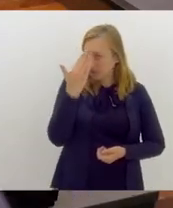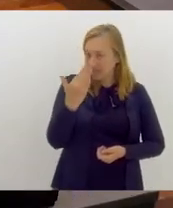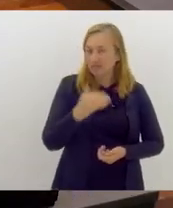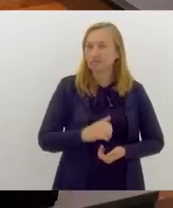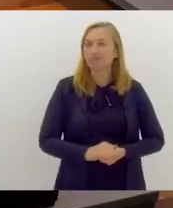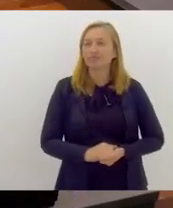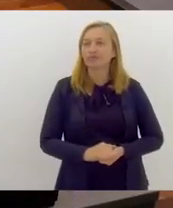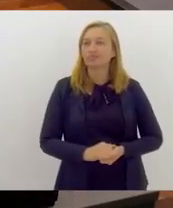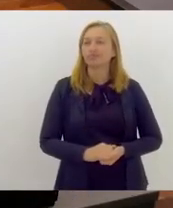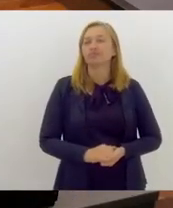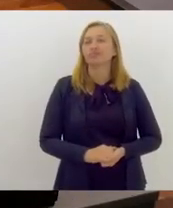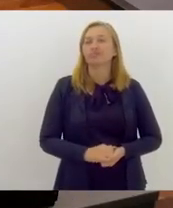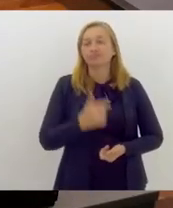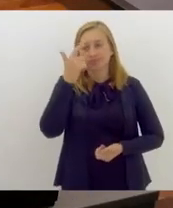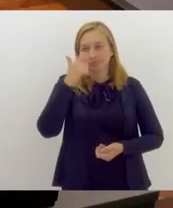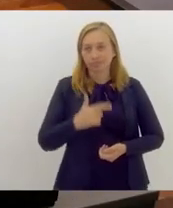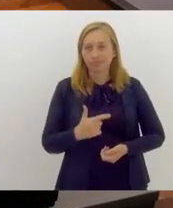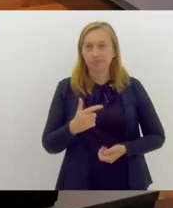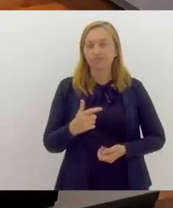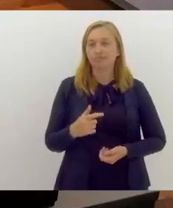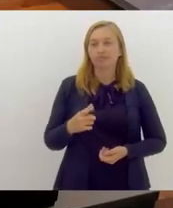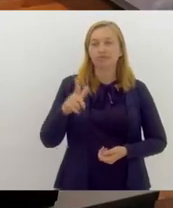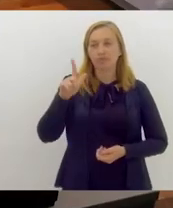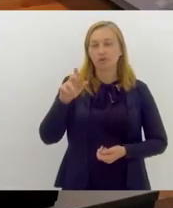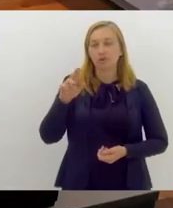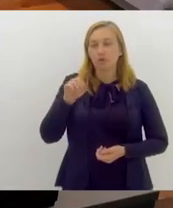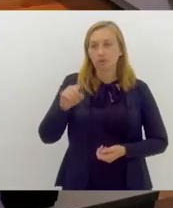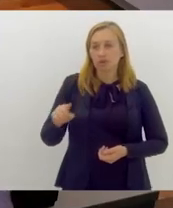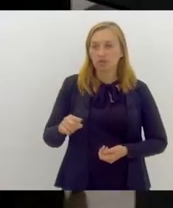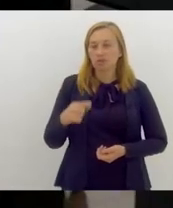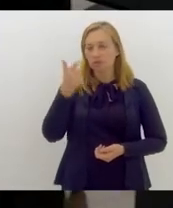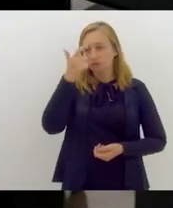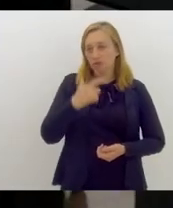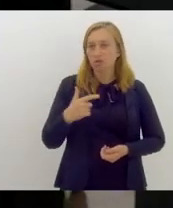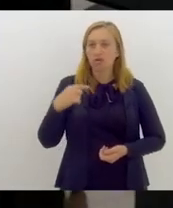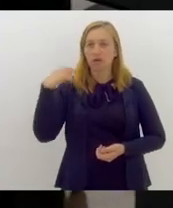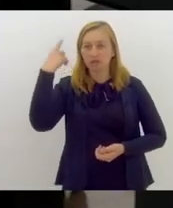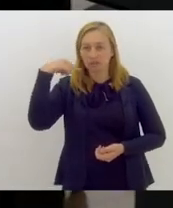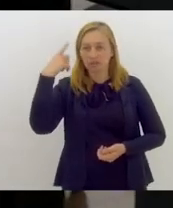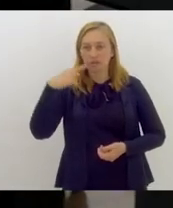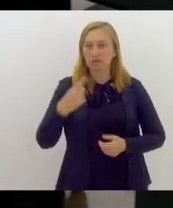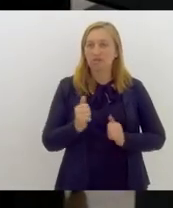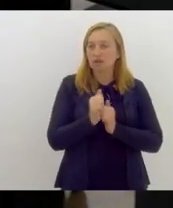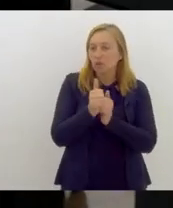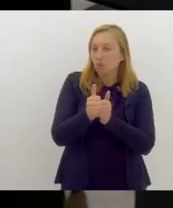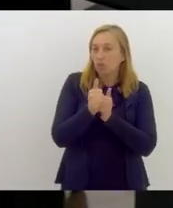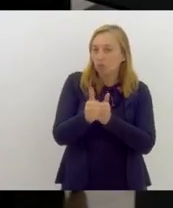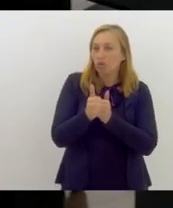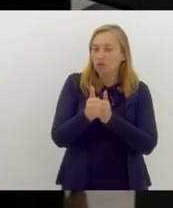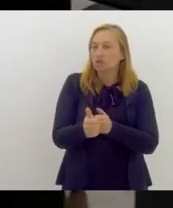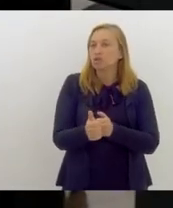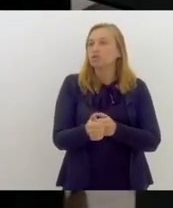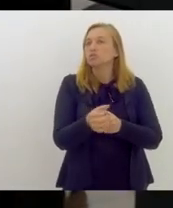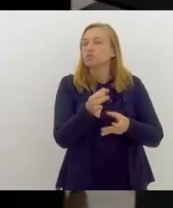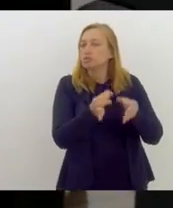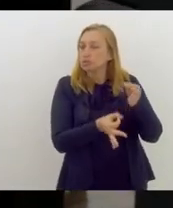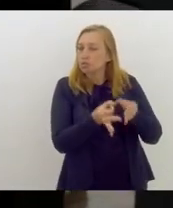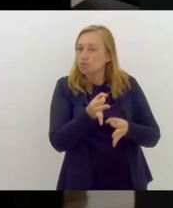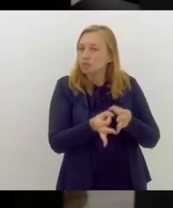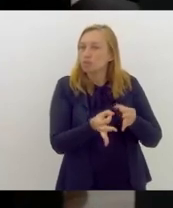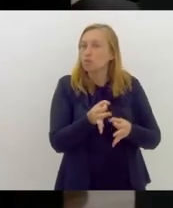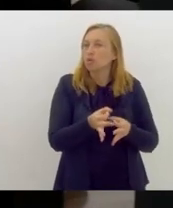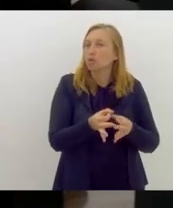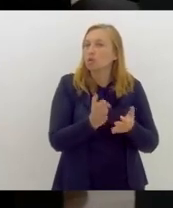eu sou Luiz eu sou advogado do Instituto Nayara e eu venho acompanhando judicialmente em algumas